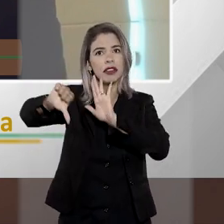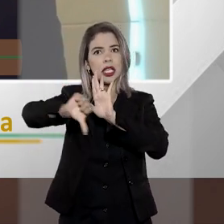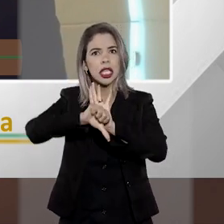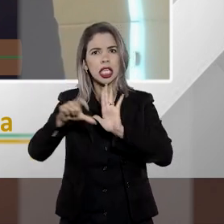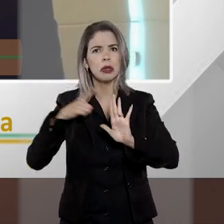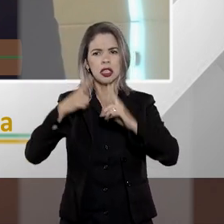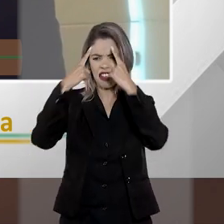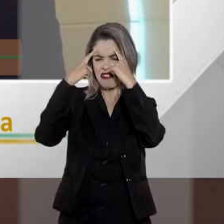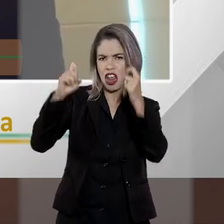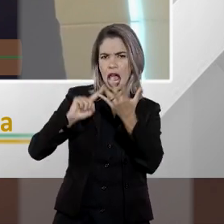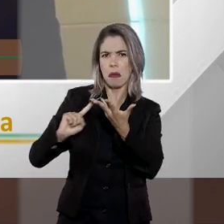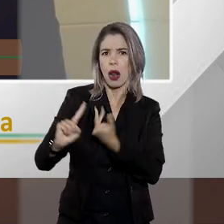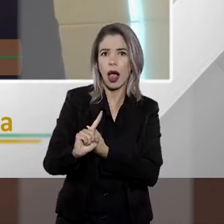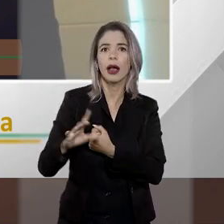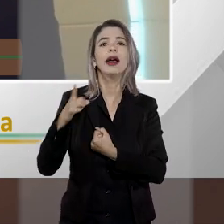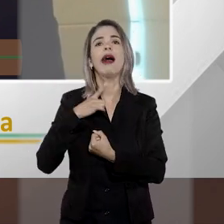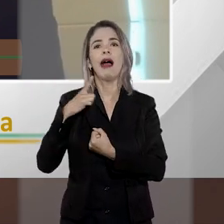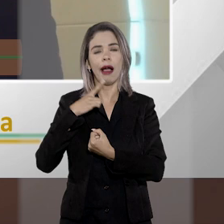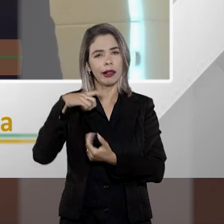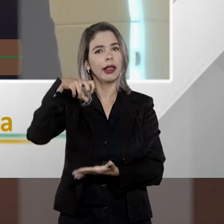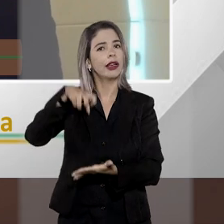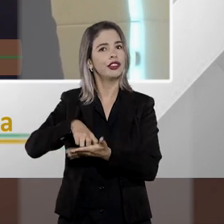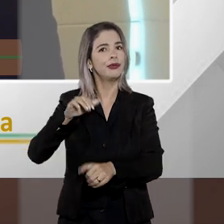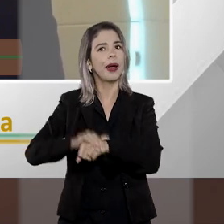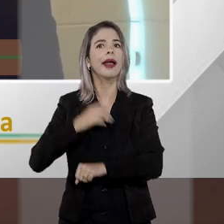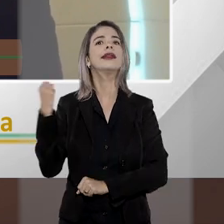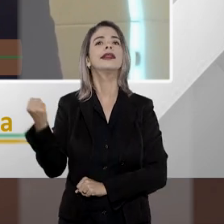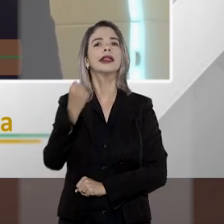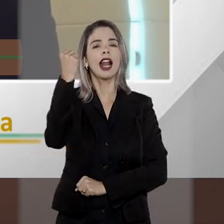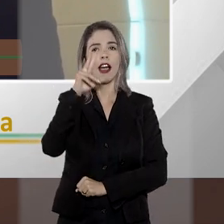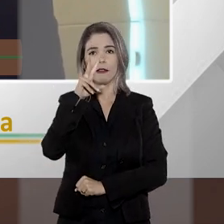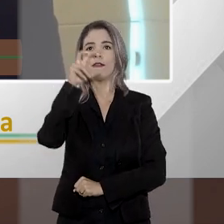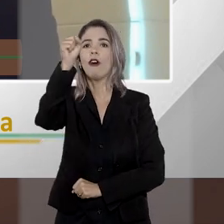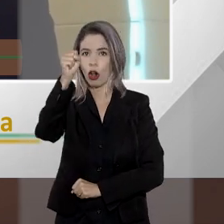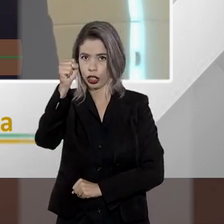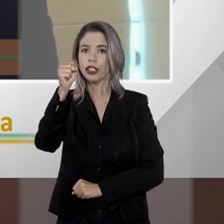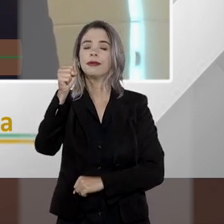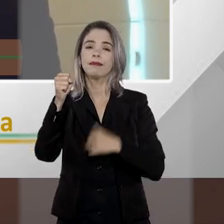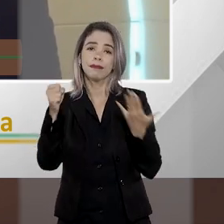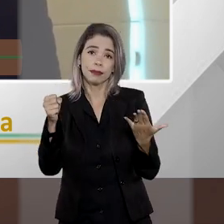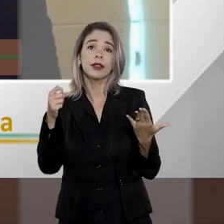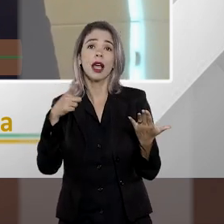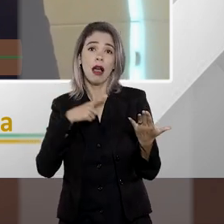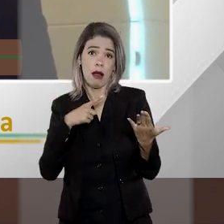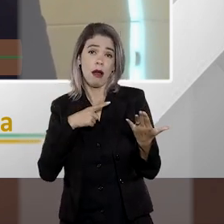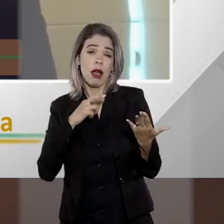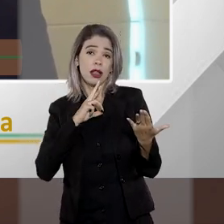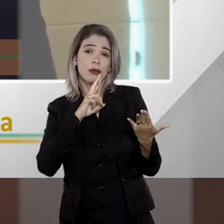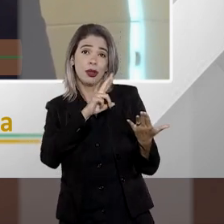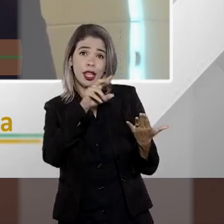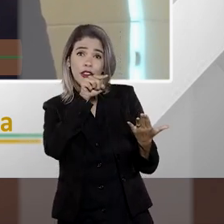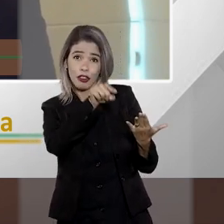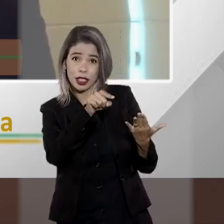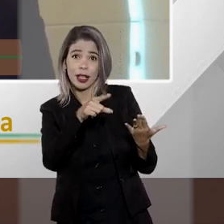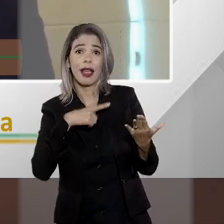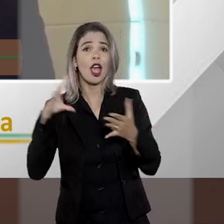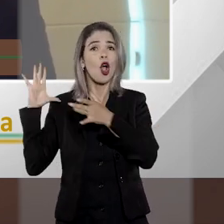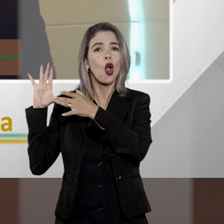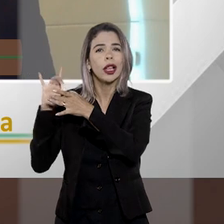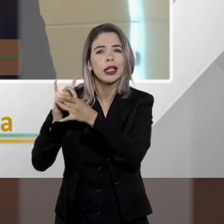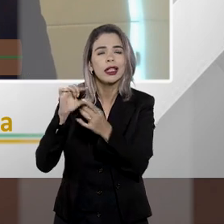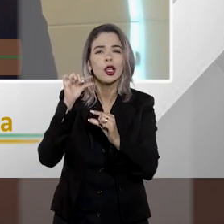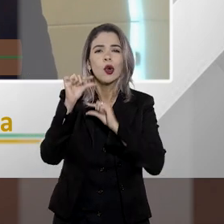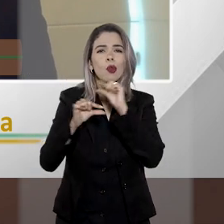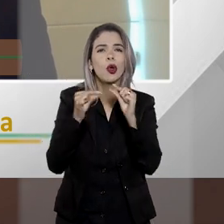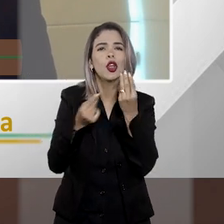resultado morte, percentual, né, os percentuais serão diversos, e assim sucessivamente. Então, respondendo essa primeira pergunta e contextualizando aqui